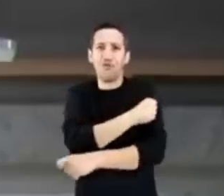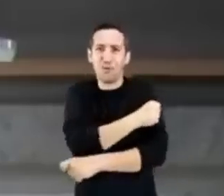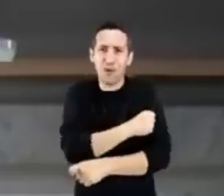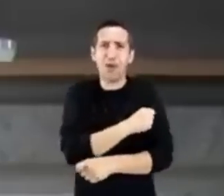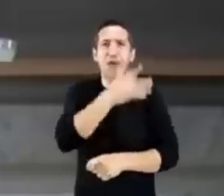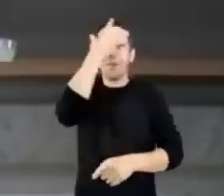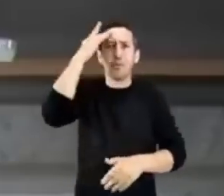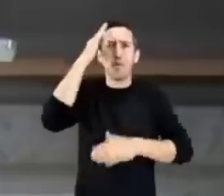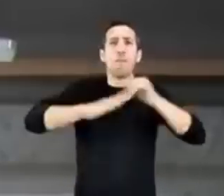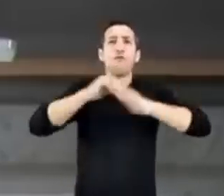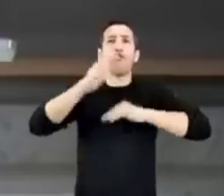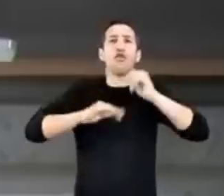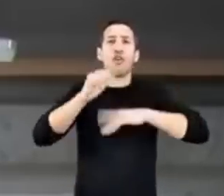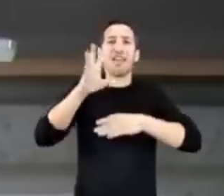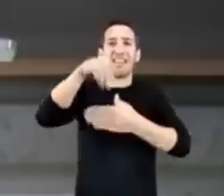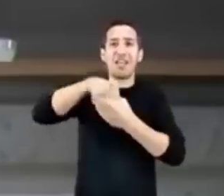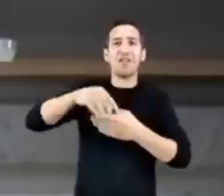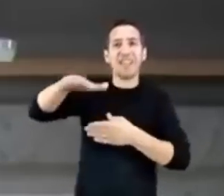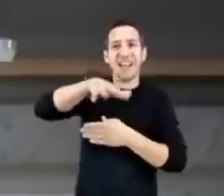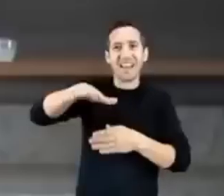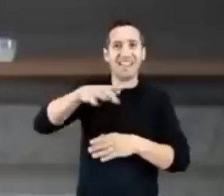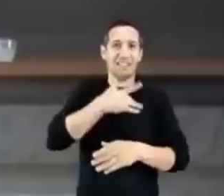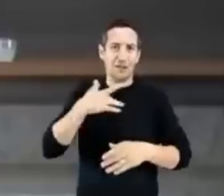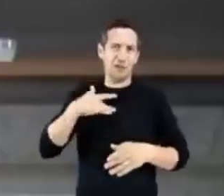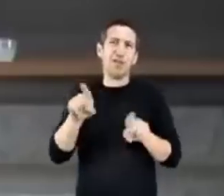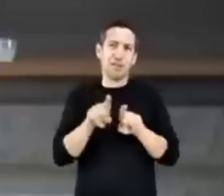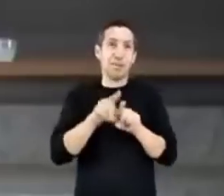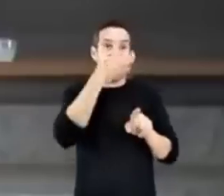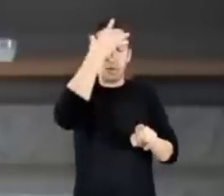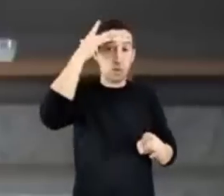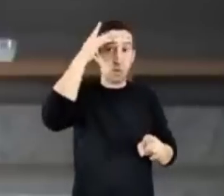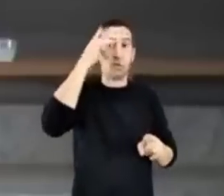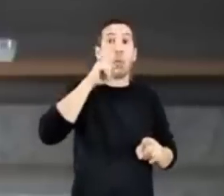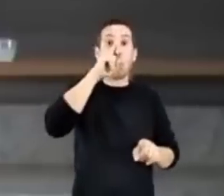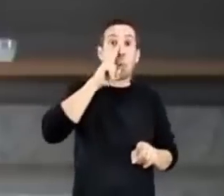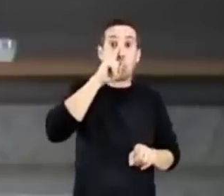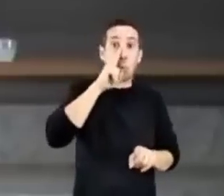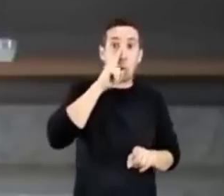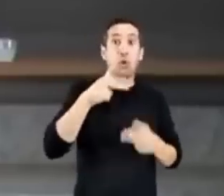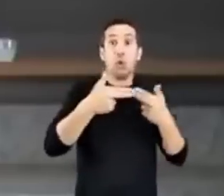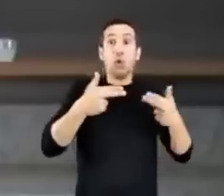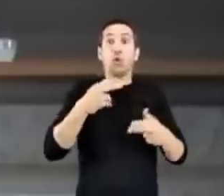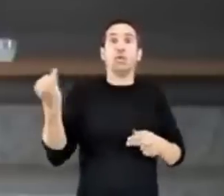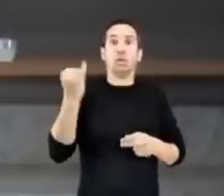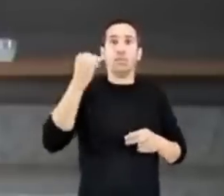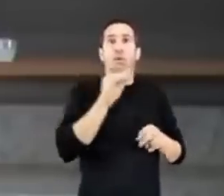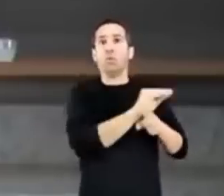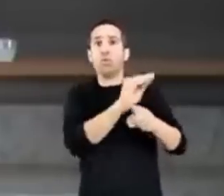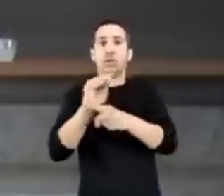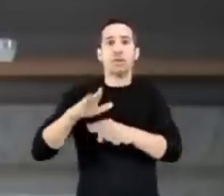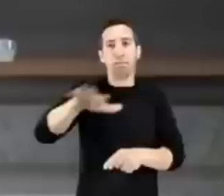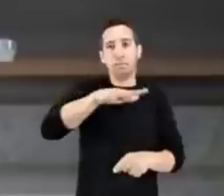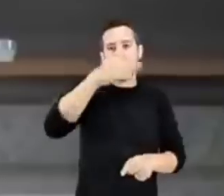trabalham em serviços essenciais e que muitas vezes arriscam a vida ela não é para cuidar das pessoas e para